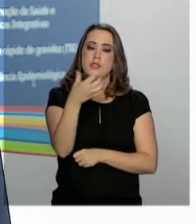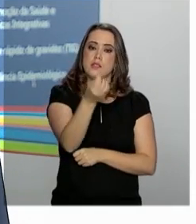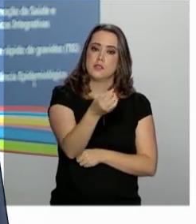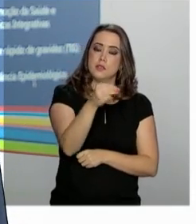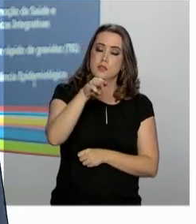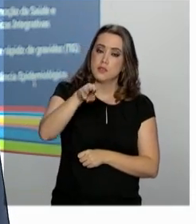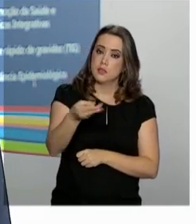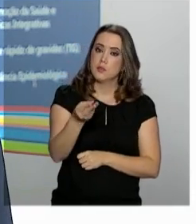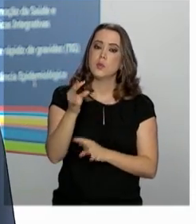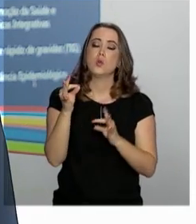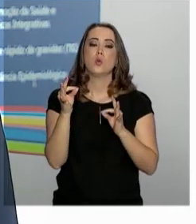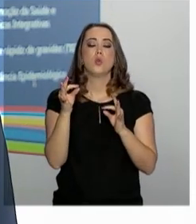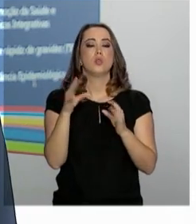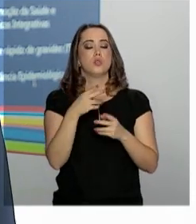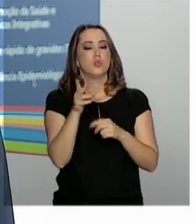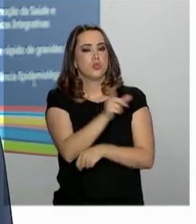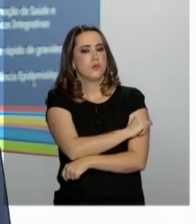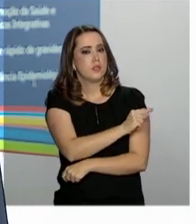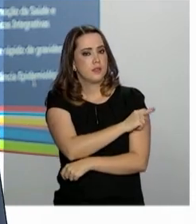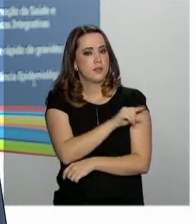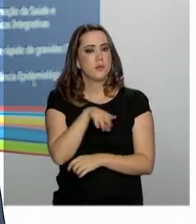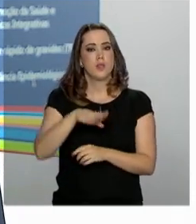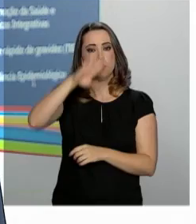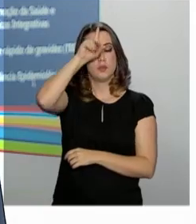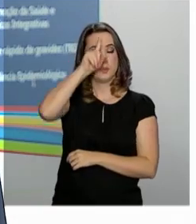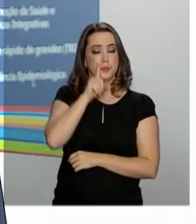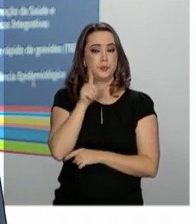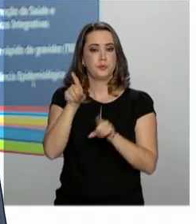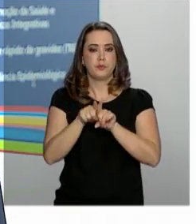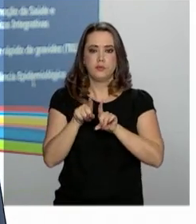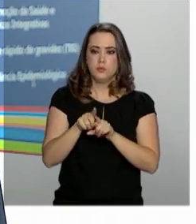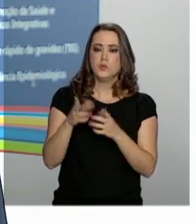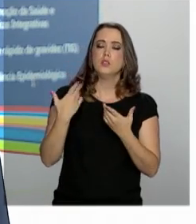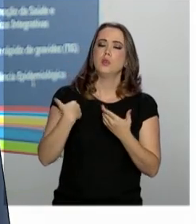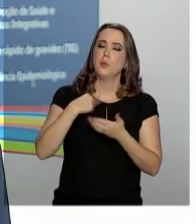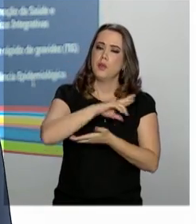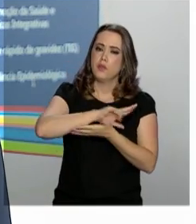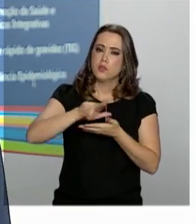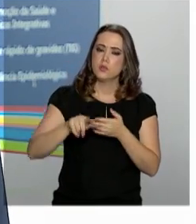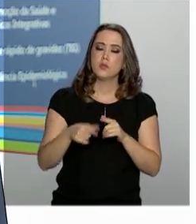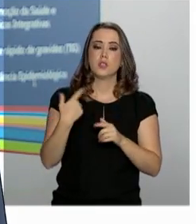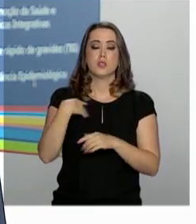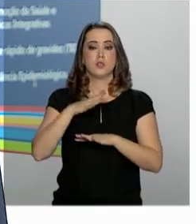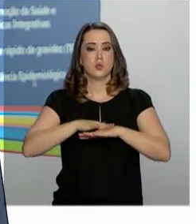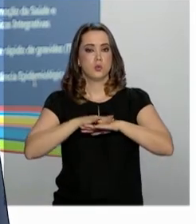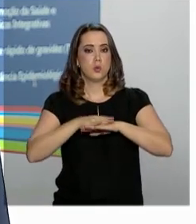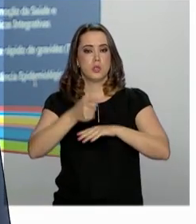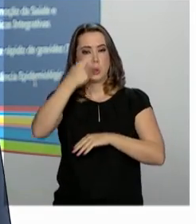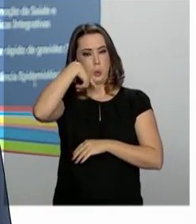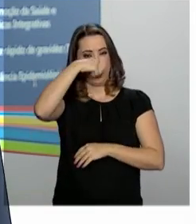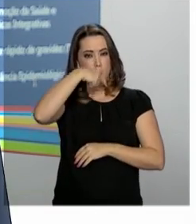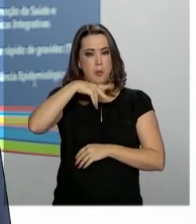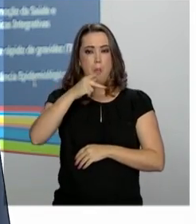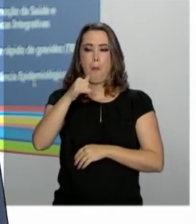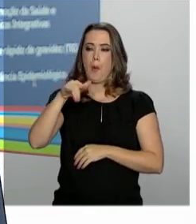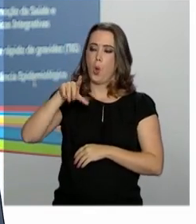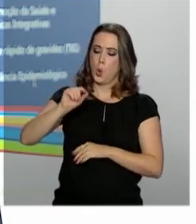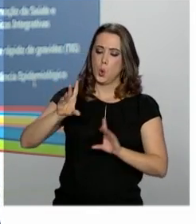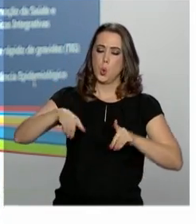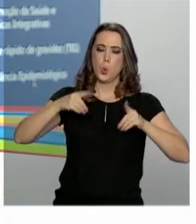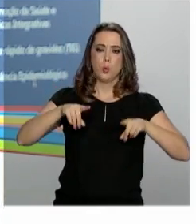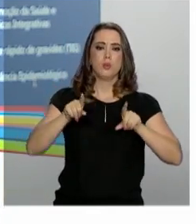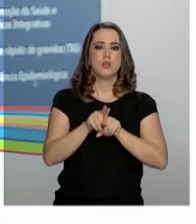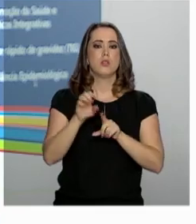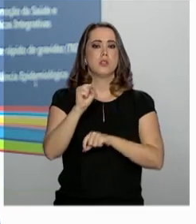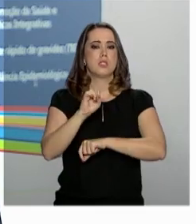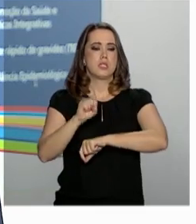milhões de doses de vacina. Além da febre amarela, são fabricadas doses também contra doenças como gripe, poliomielite, tétano,